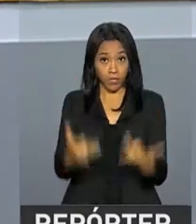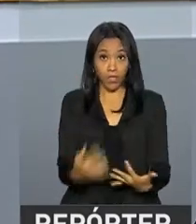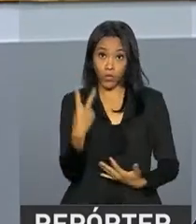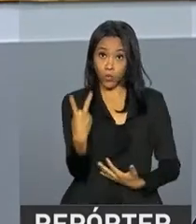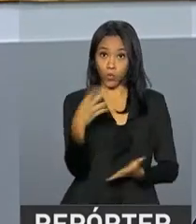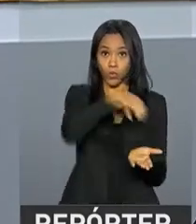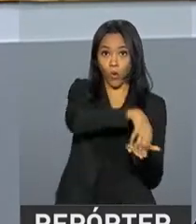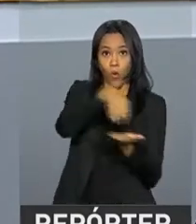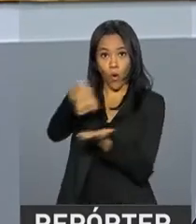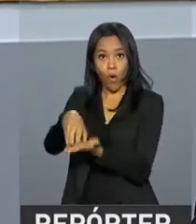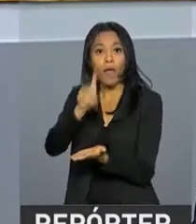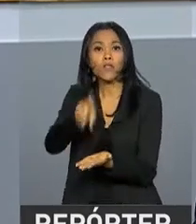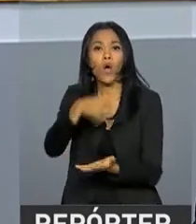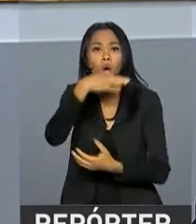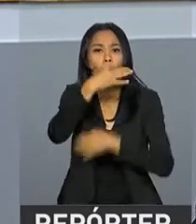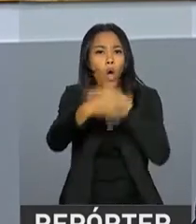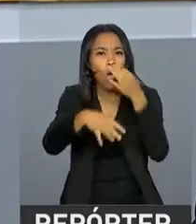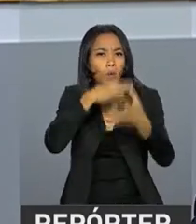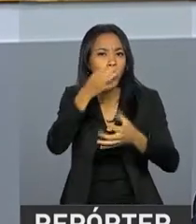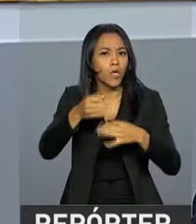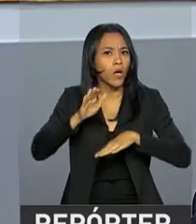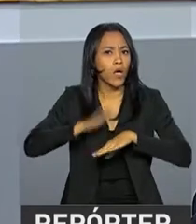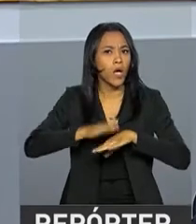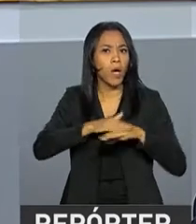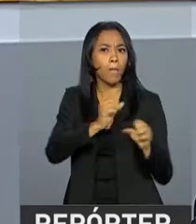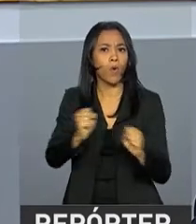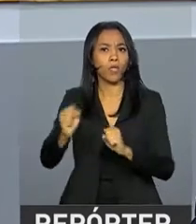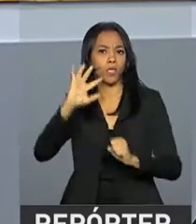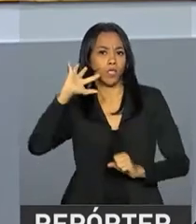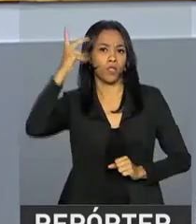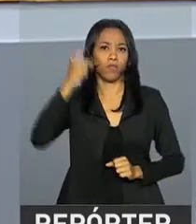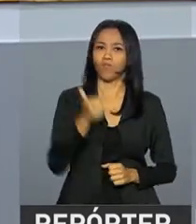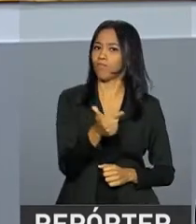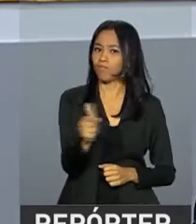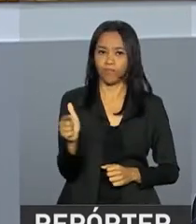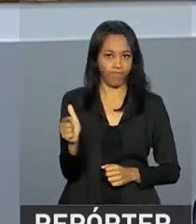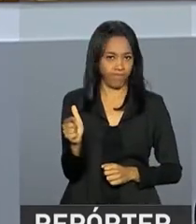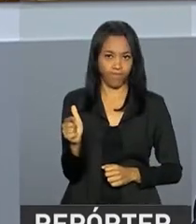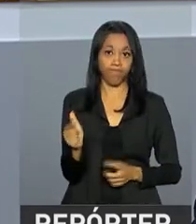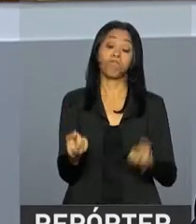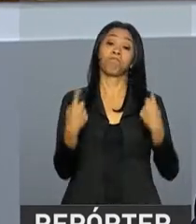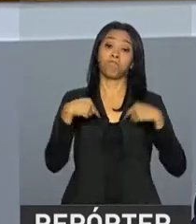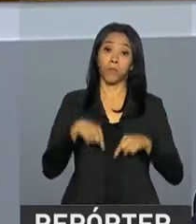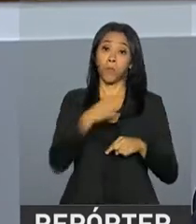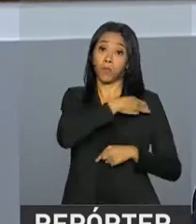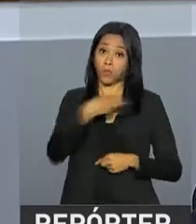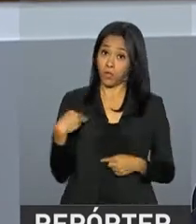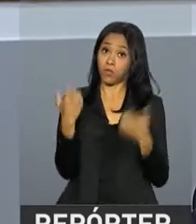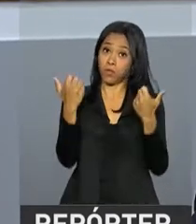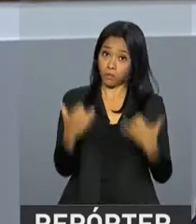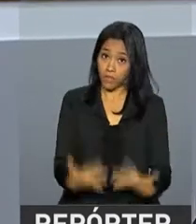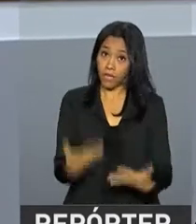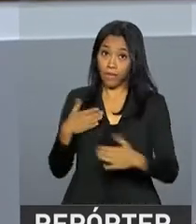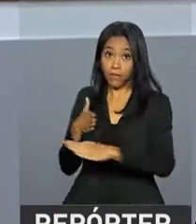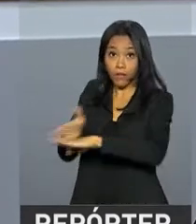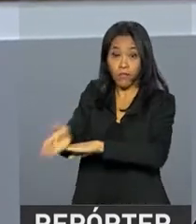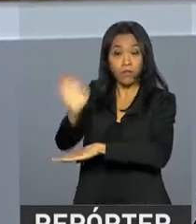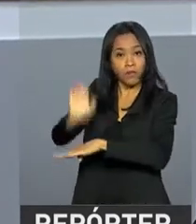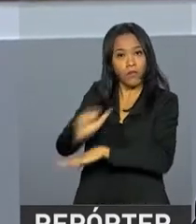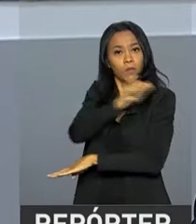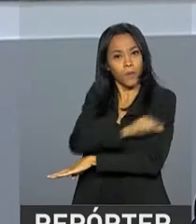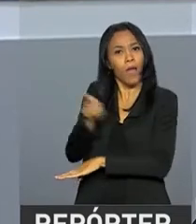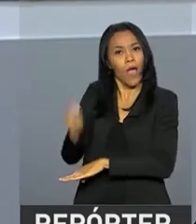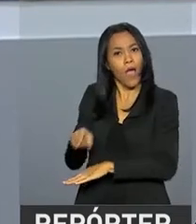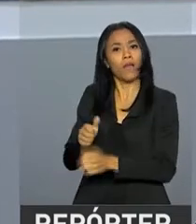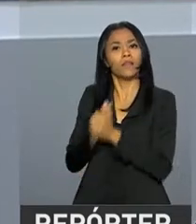órgãos são consultivos sem qualquer poder de deliberação o ministro encerra destacando que a intervenção no rio cumpre estritamente